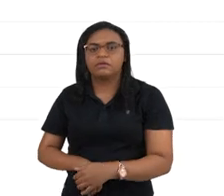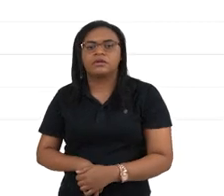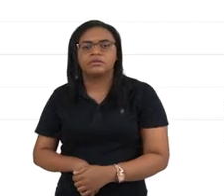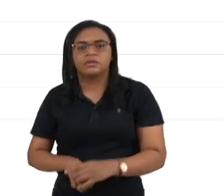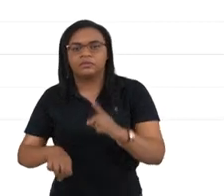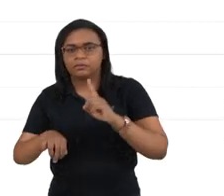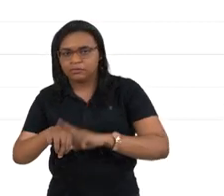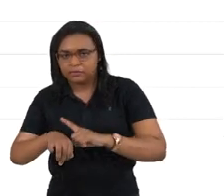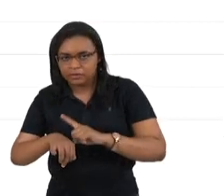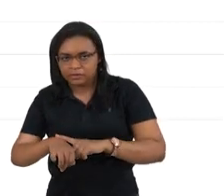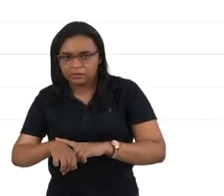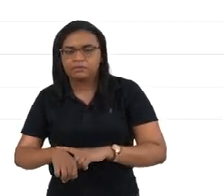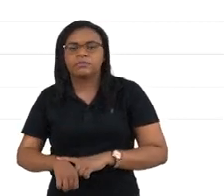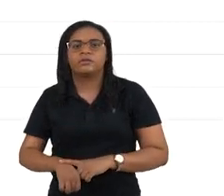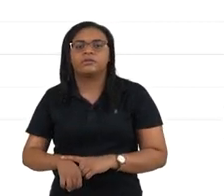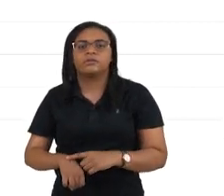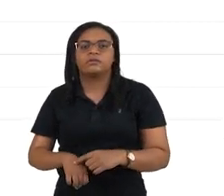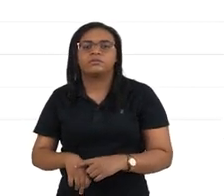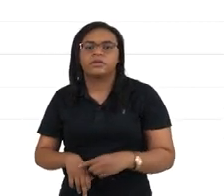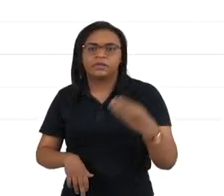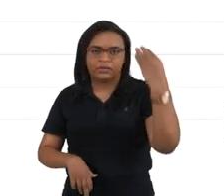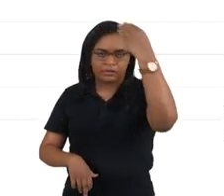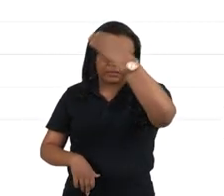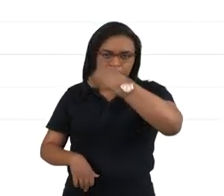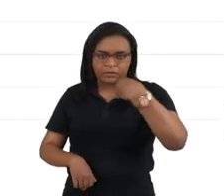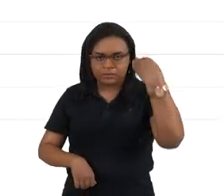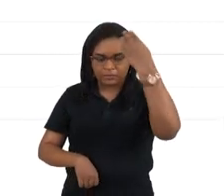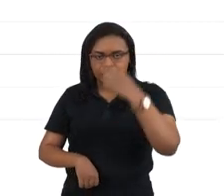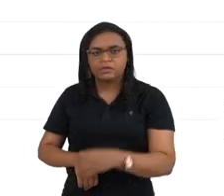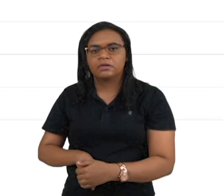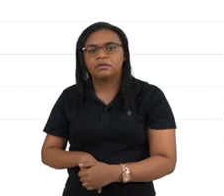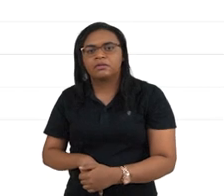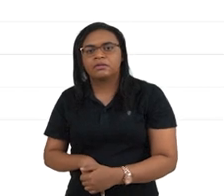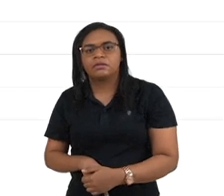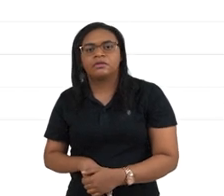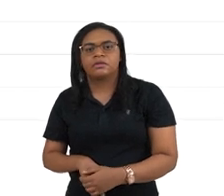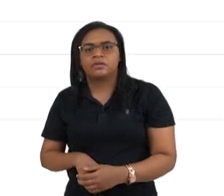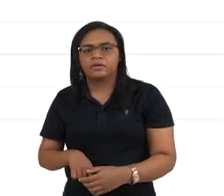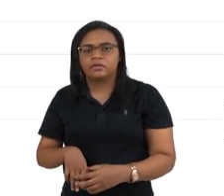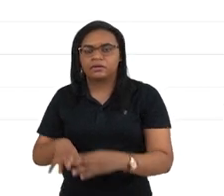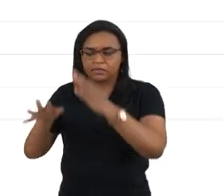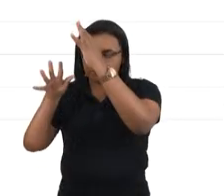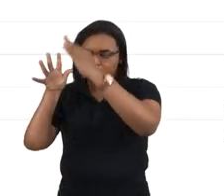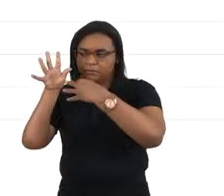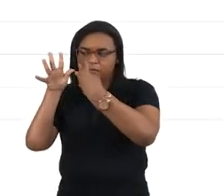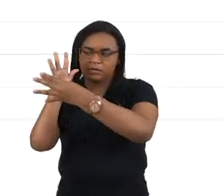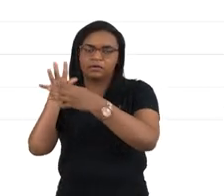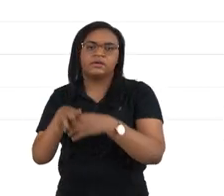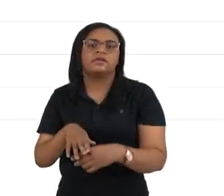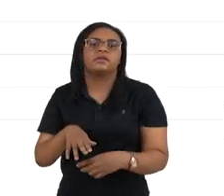em horas. Então essa aí vai ser a nossa tabela, vai envolver velocidade e tempo.